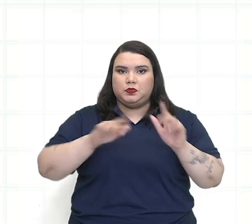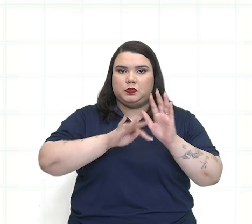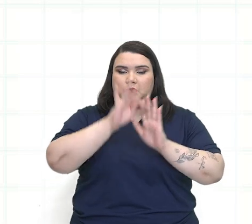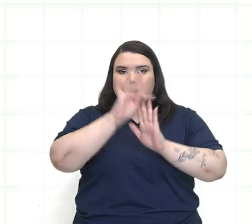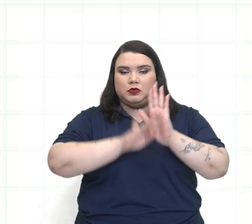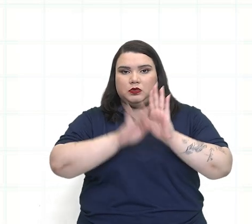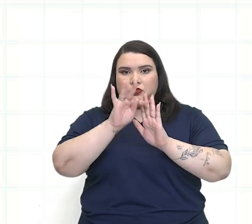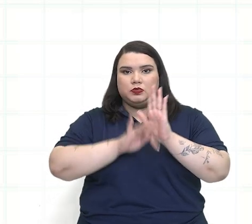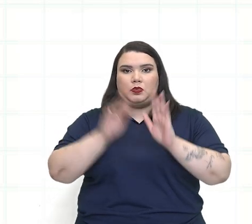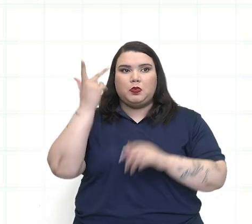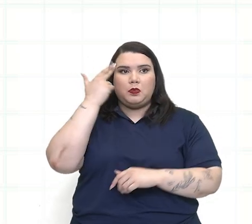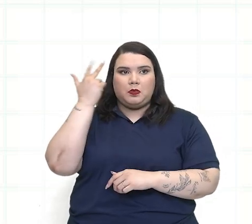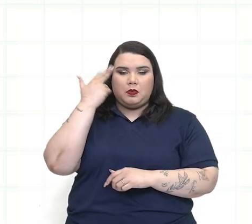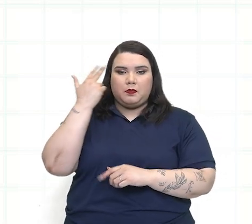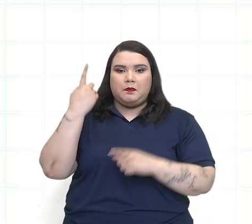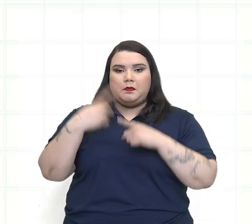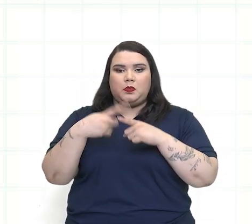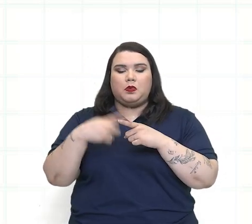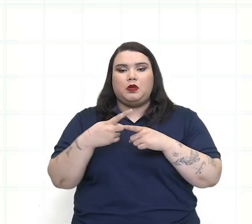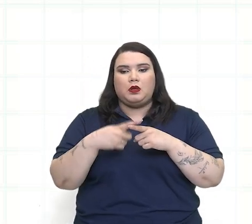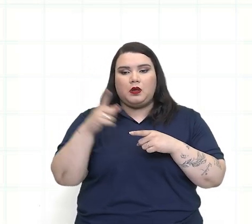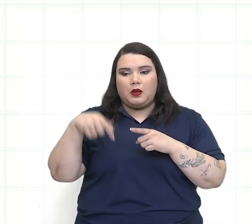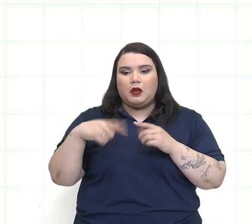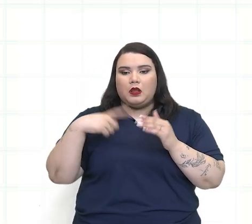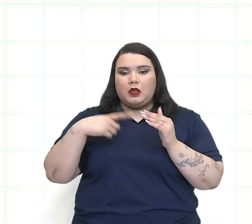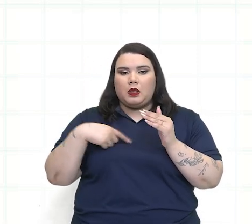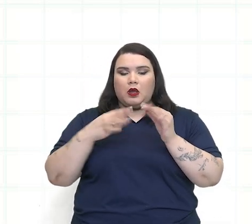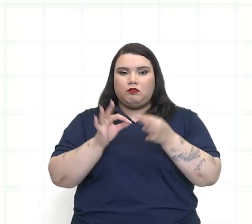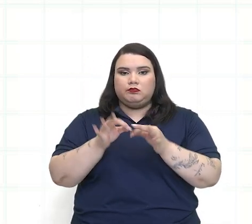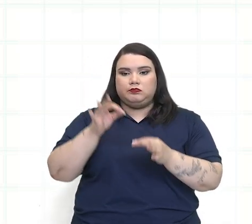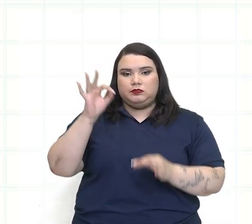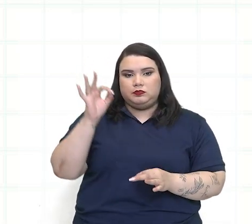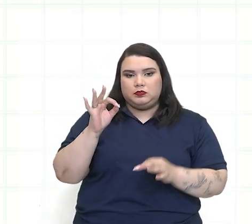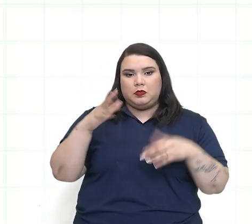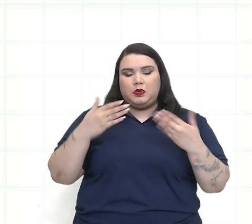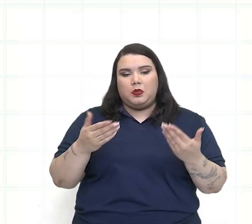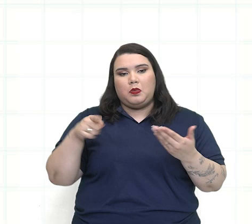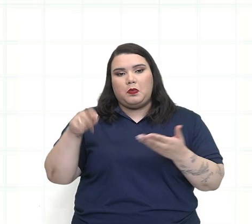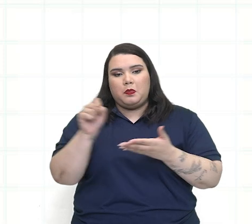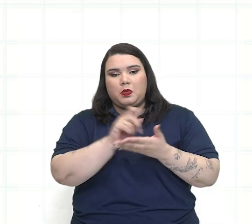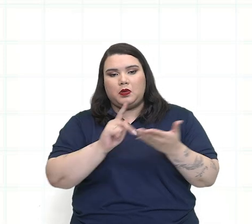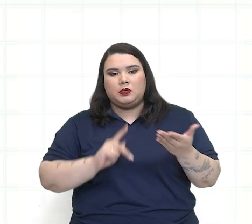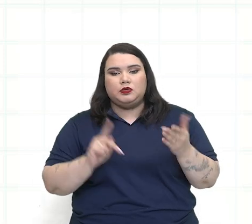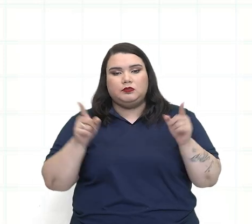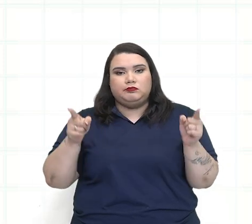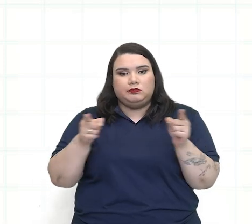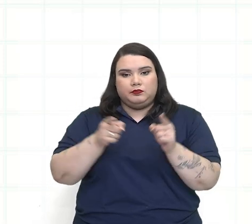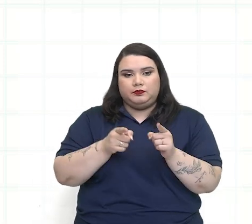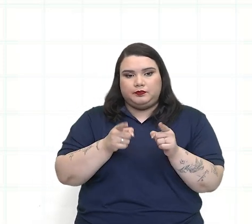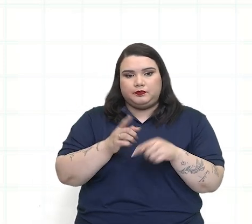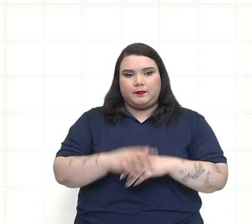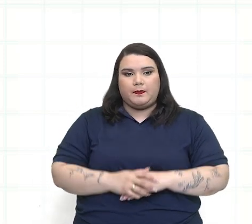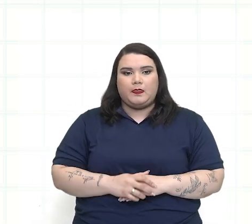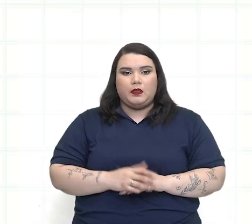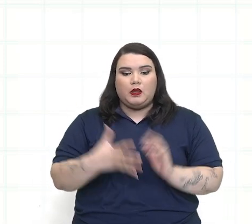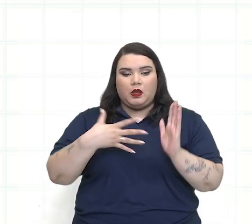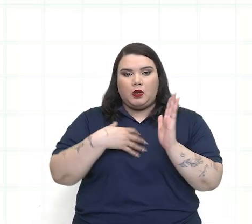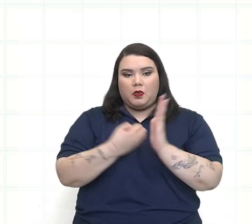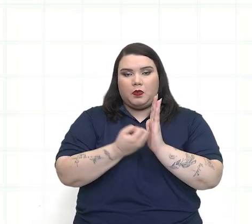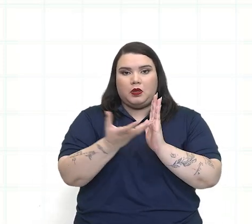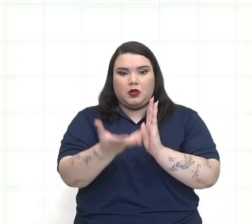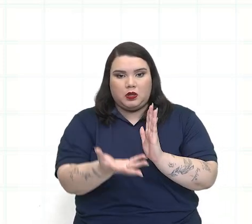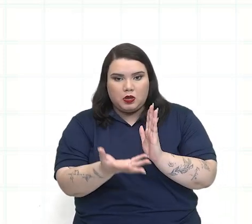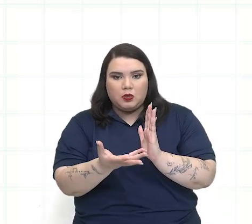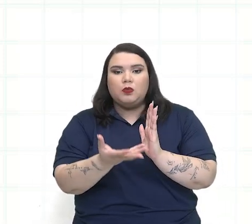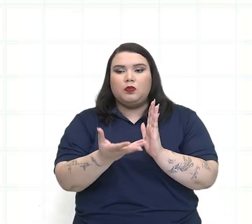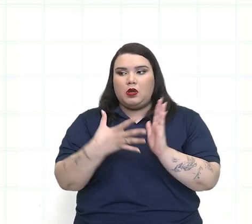textos em prosa, porque eles são bem maiores, né? E os poéticos não, eles são menores. E o eu lírico